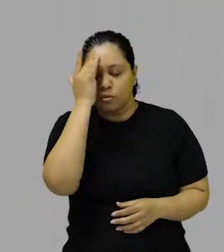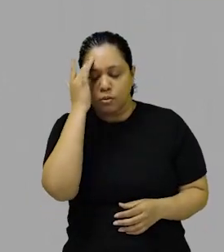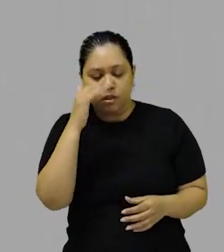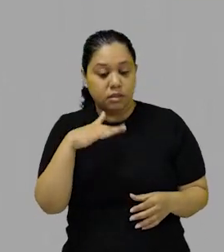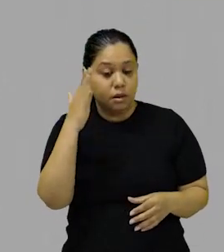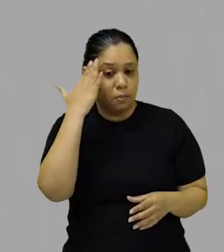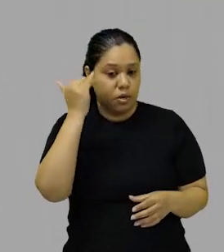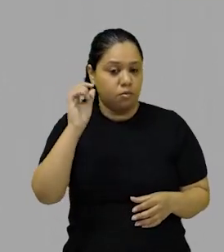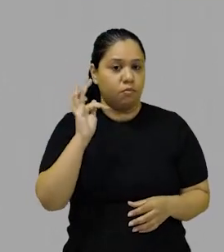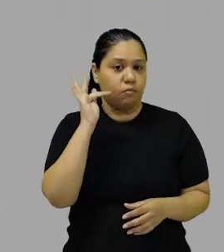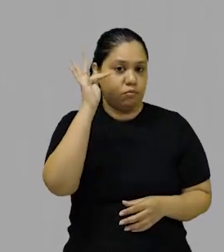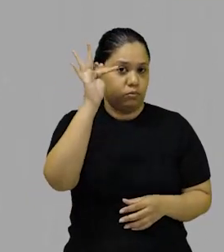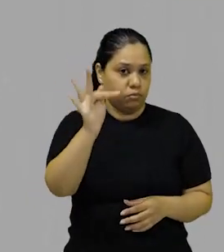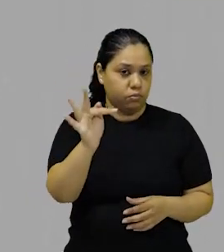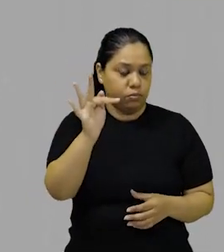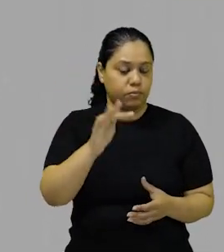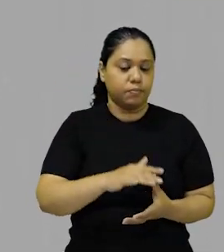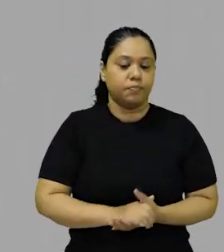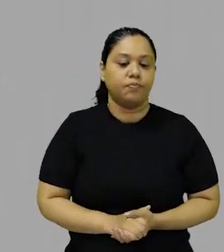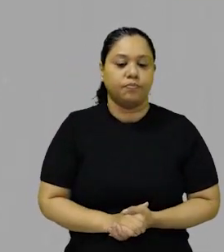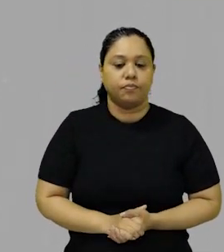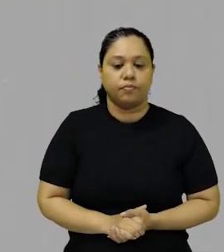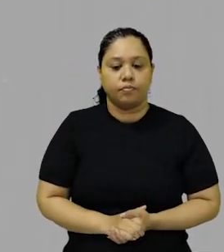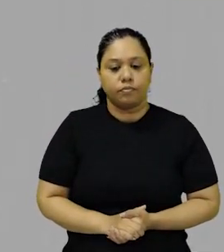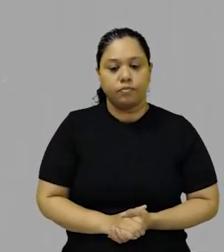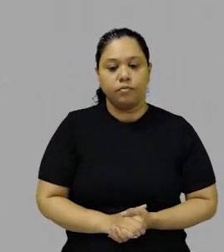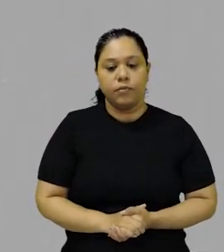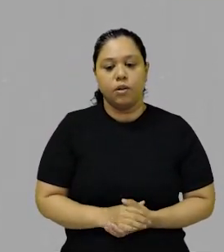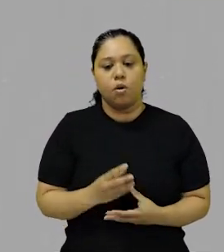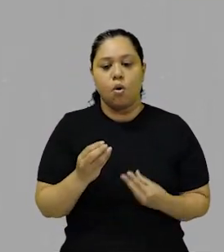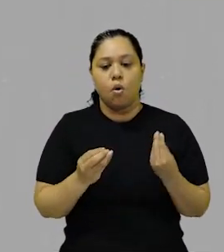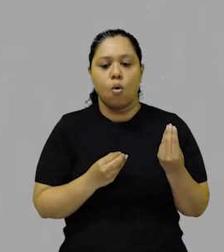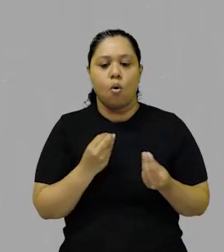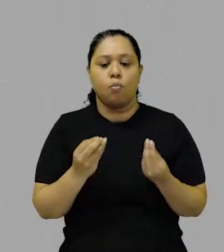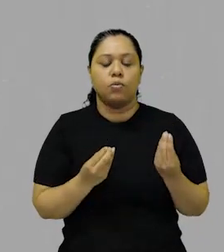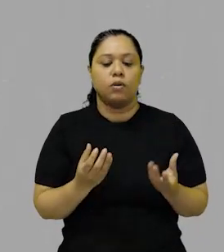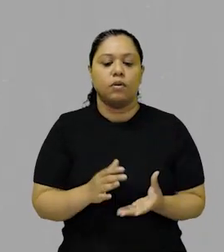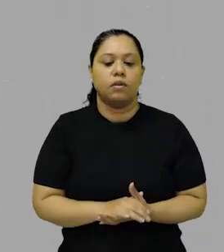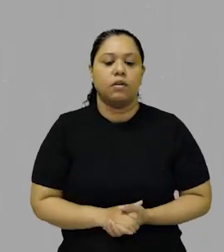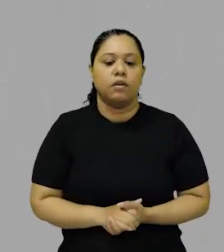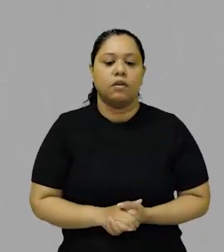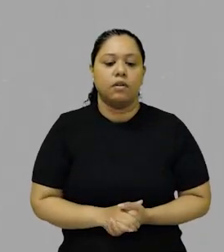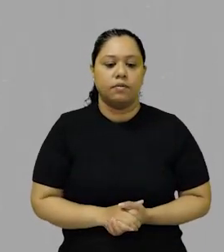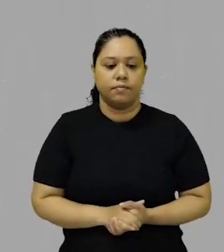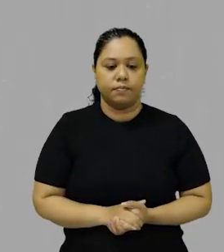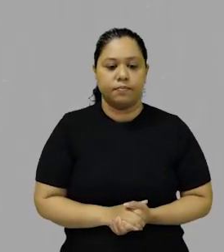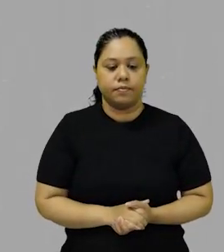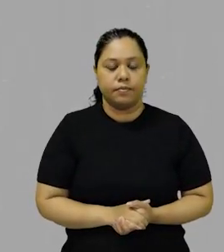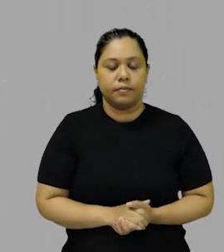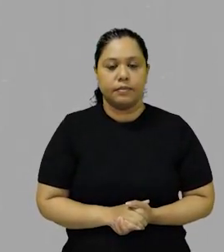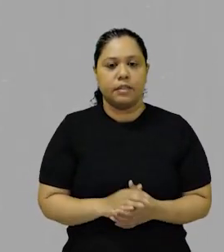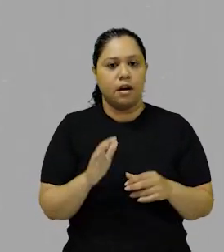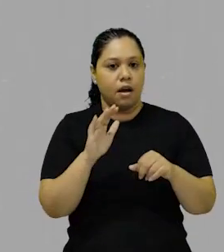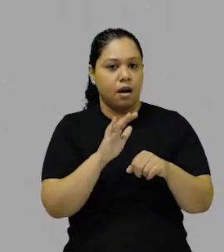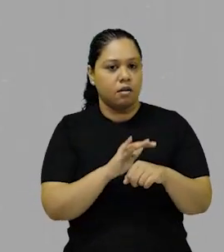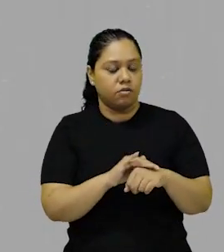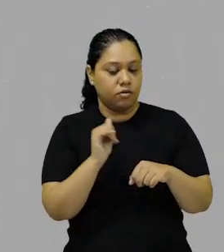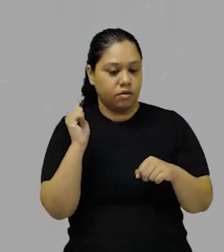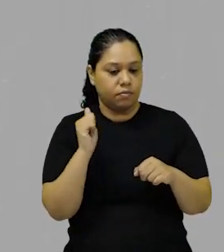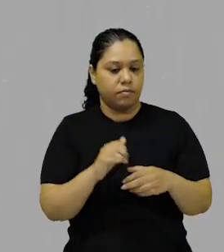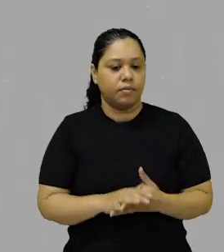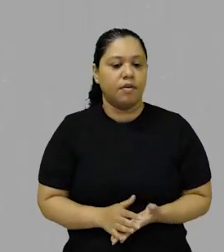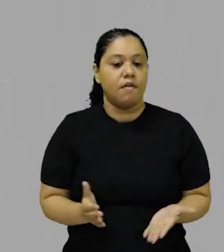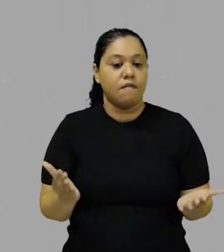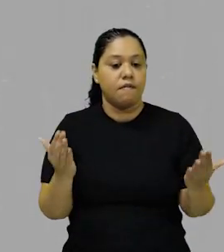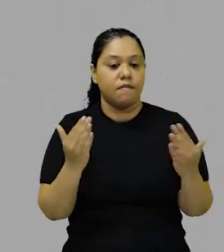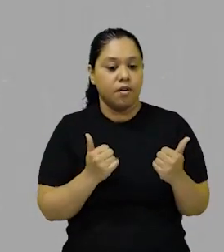previsões de futuro. Então, ela coloca, né, como se fosse o chamamento. Come see your life in my crystal ball.